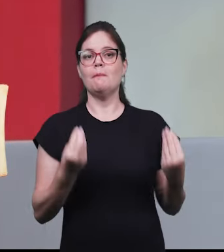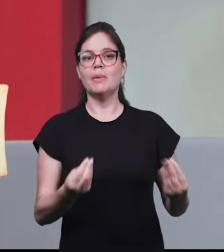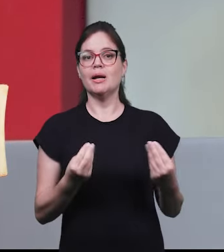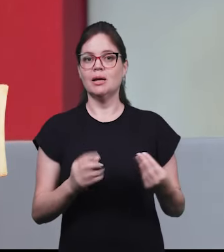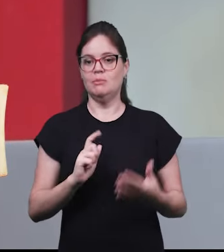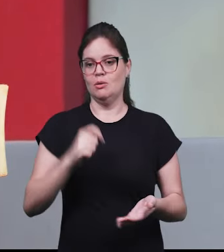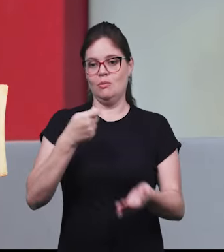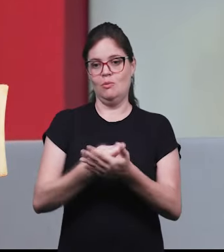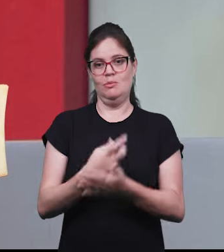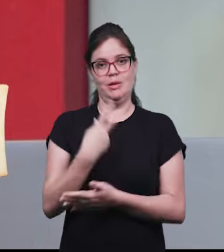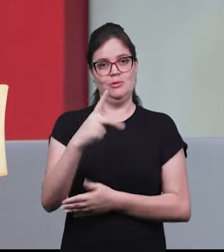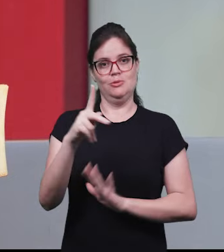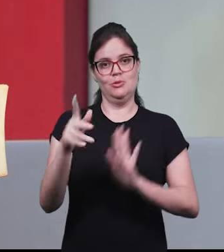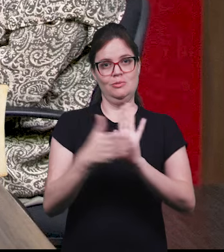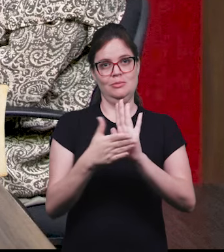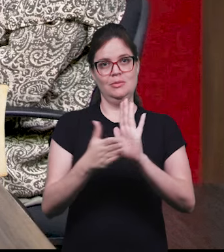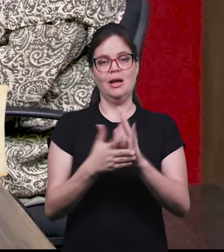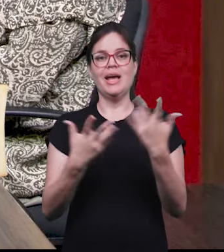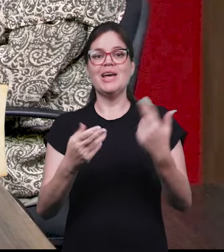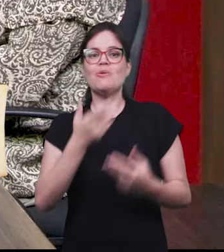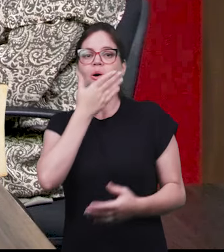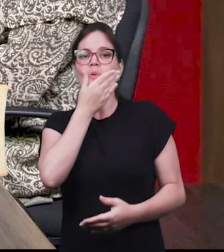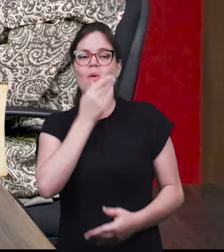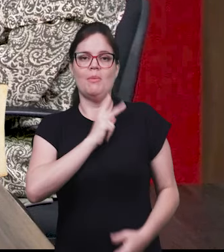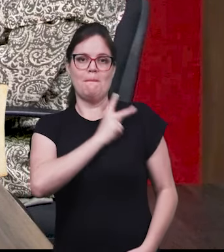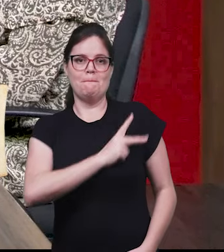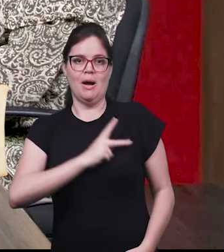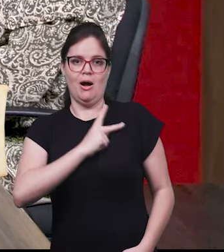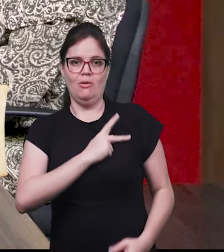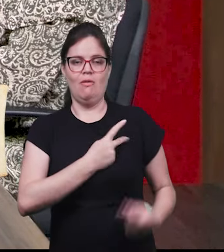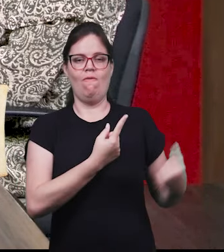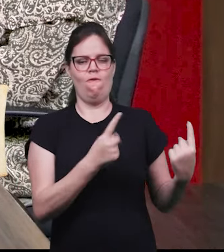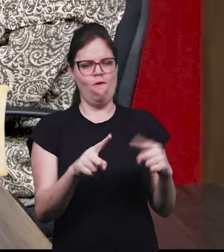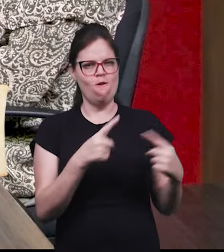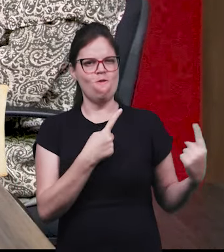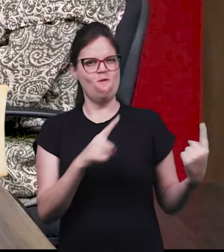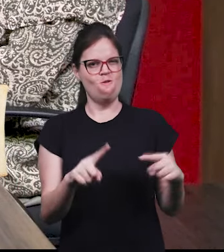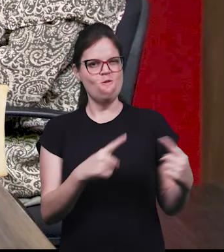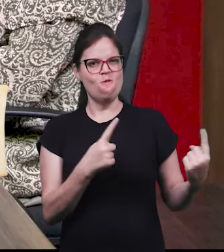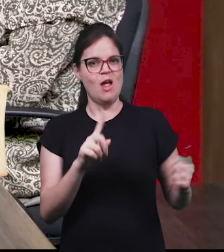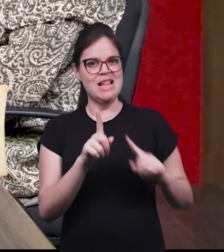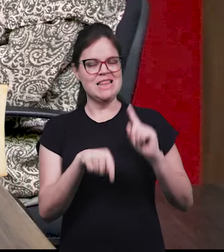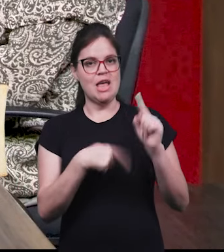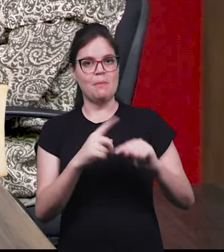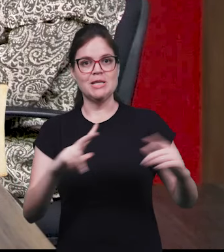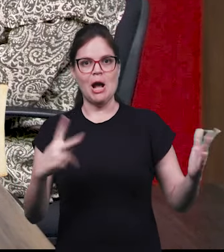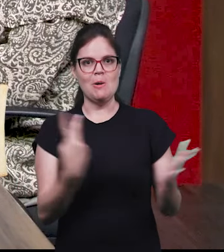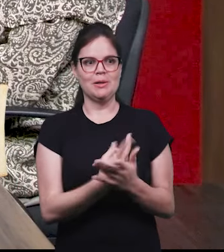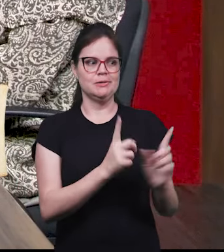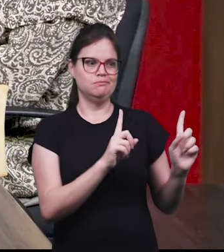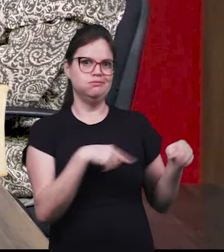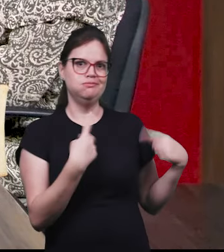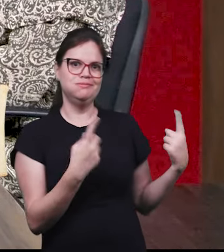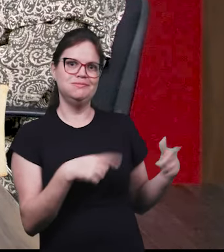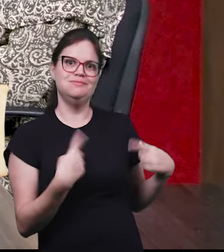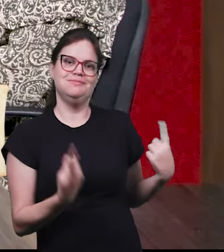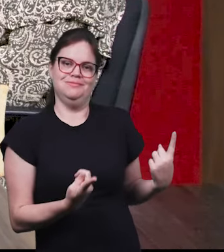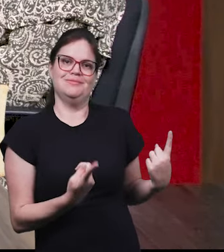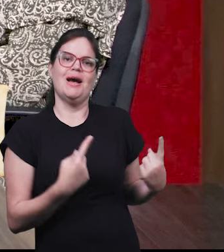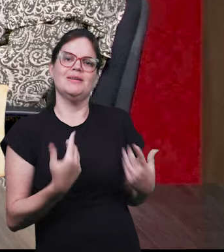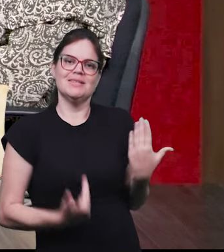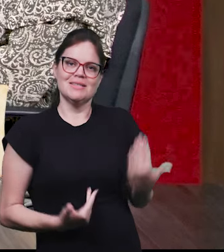cumprir um propósito na vida do servo? O apóstolo Paulo, né, um exemplo, né? Ele era um perseguidor, passou a ser usado. Né? Então, aqui diz as